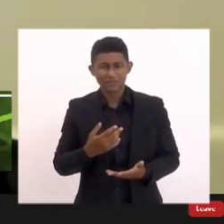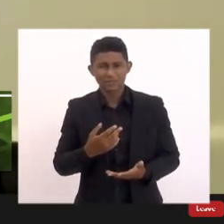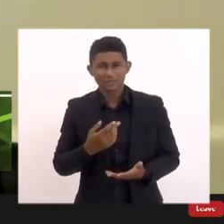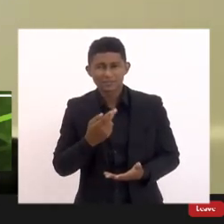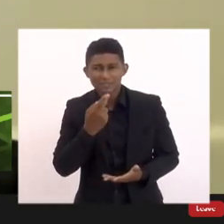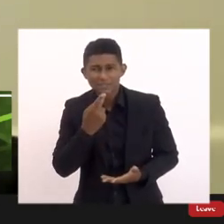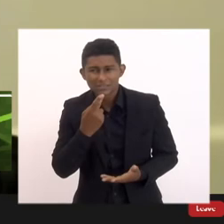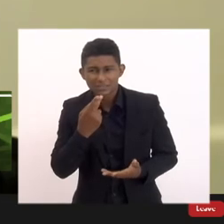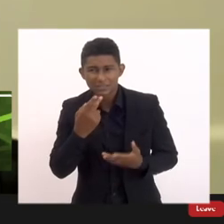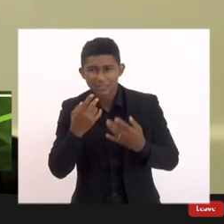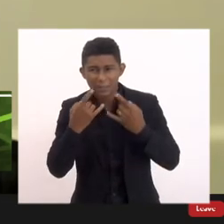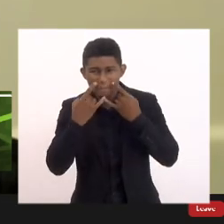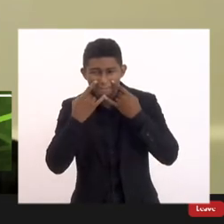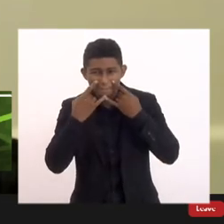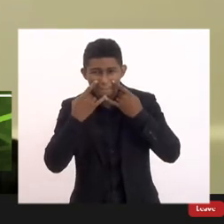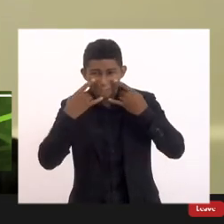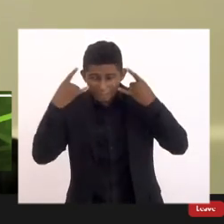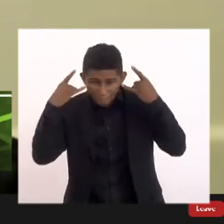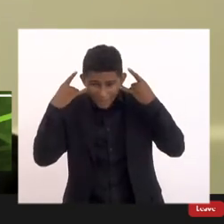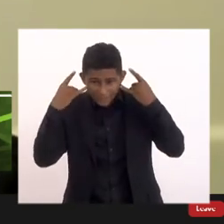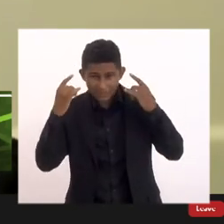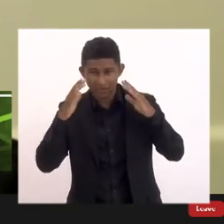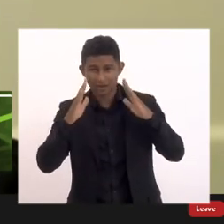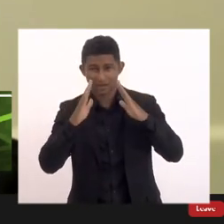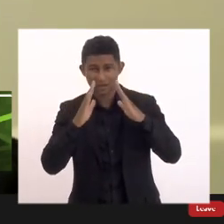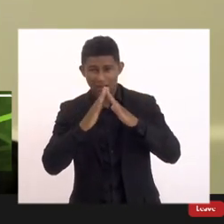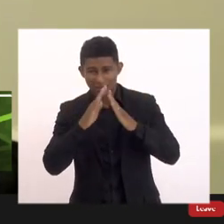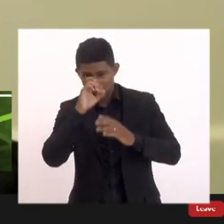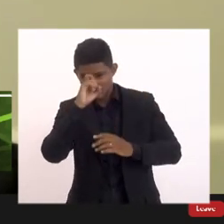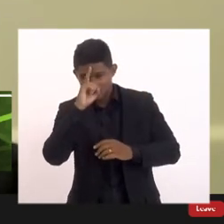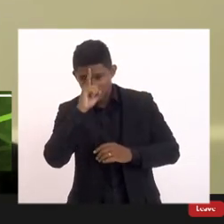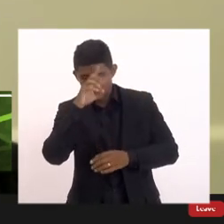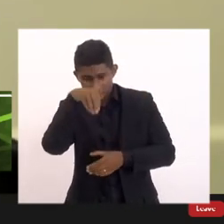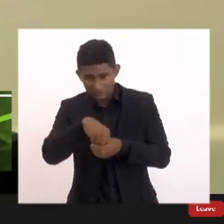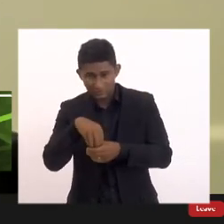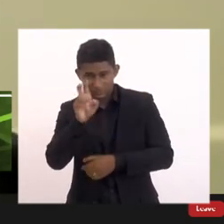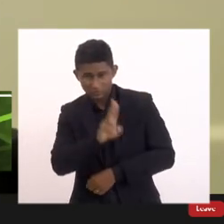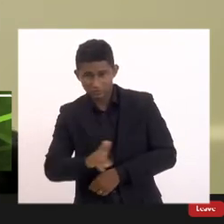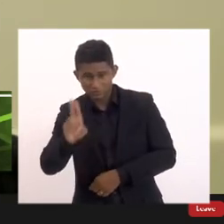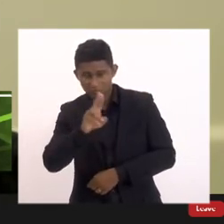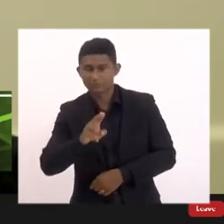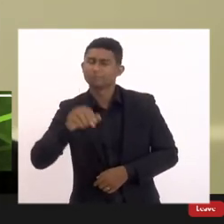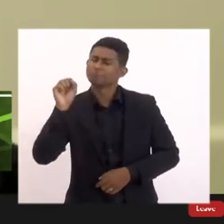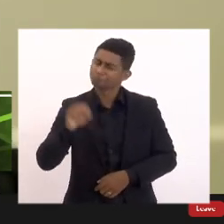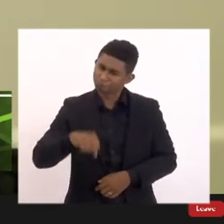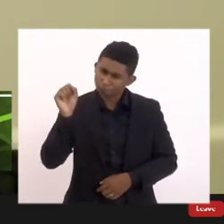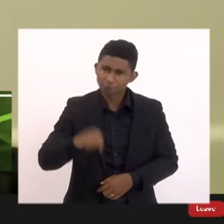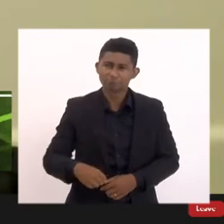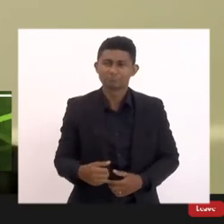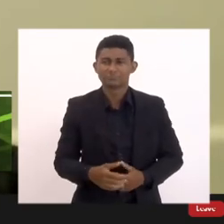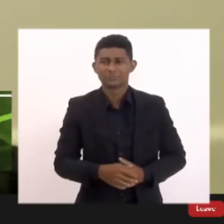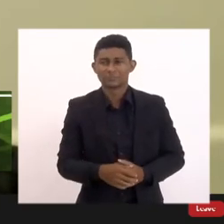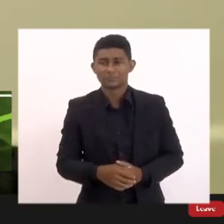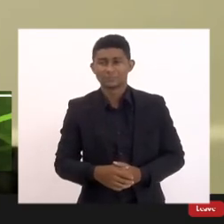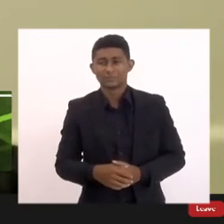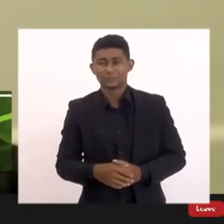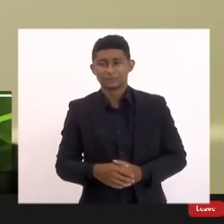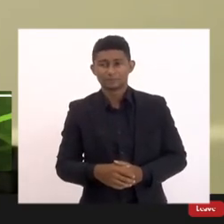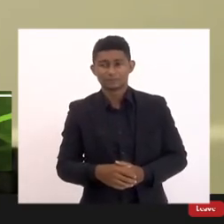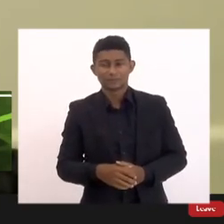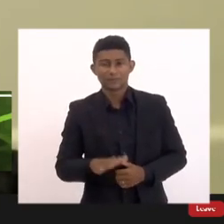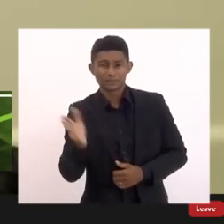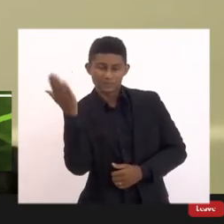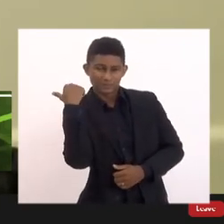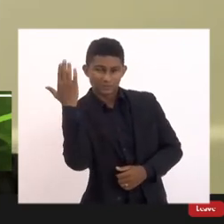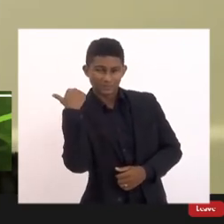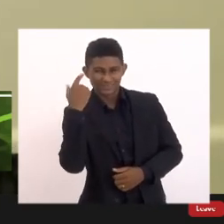É para uso hospitalar. É uma máscara exclusiva para isso. Ela é feita, inclusive, no início da campanha, não se tinha no mercado essa máscara com